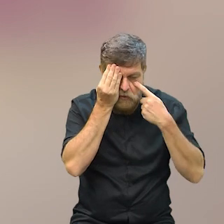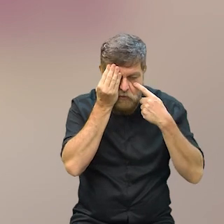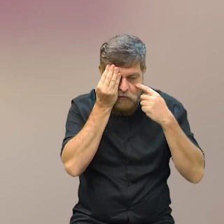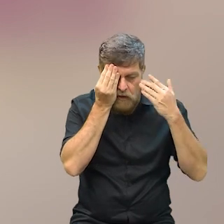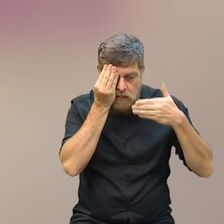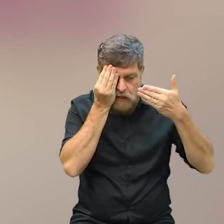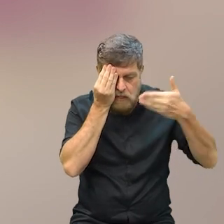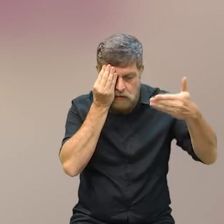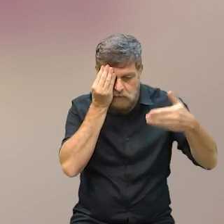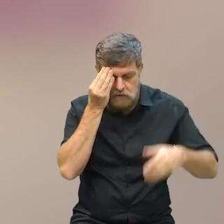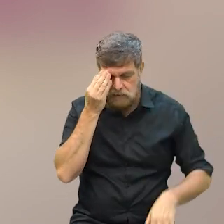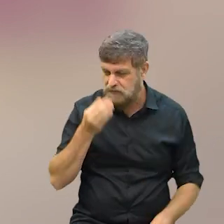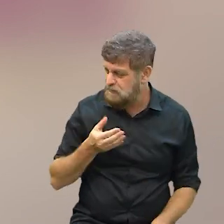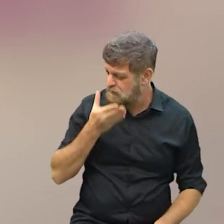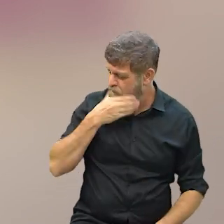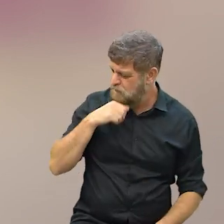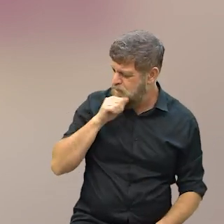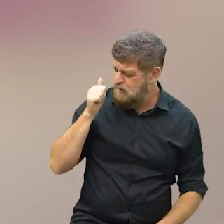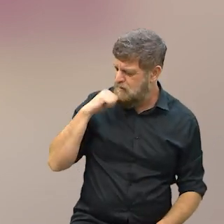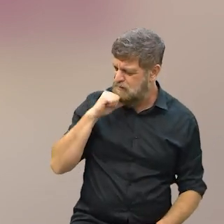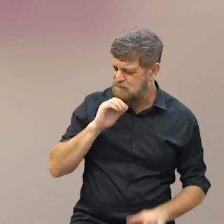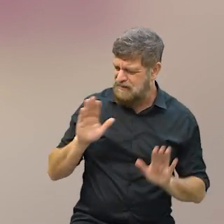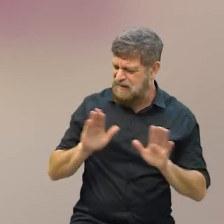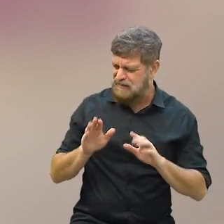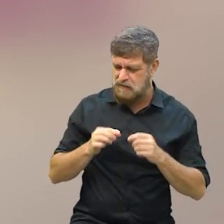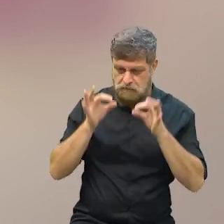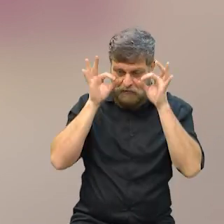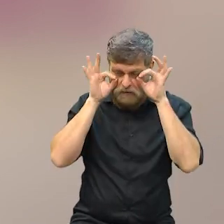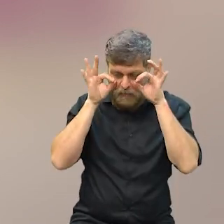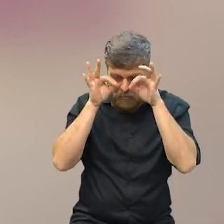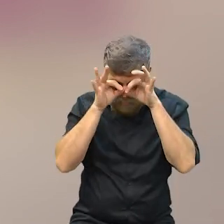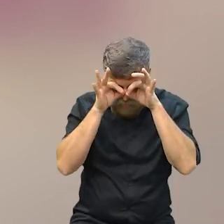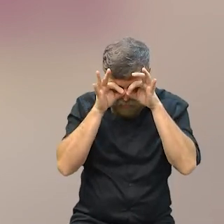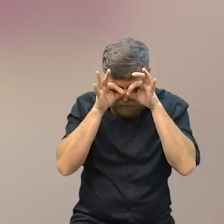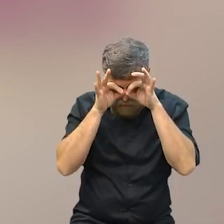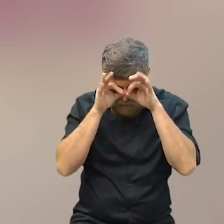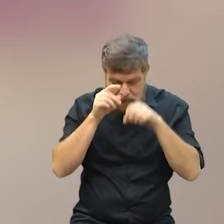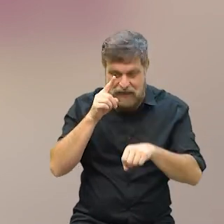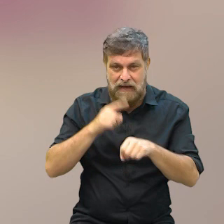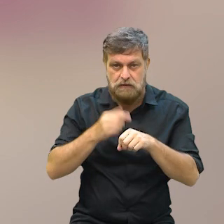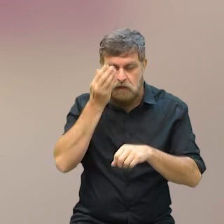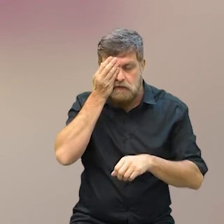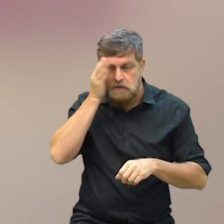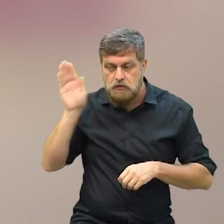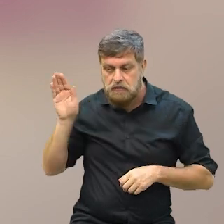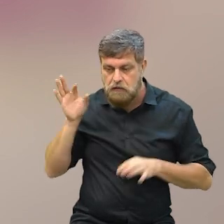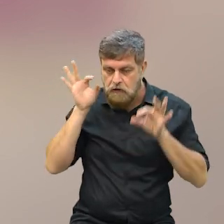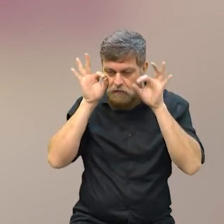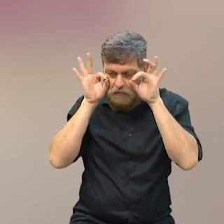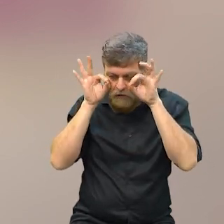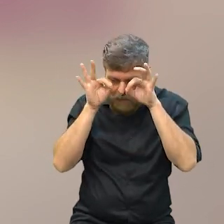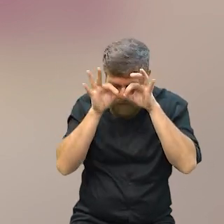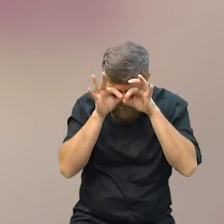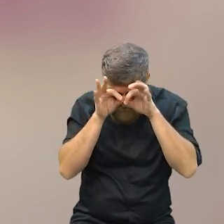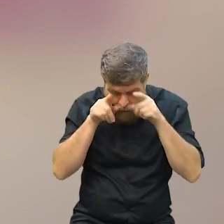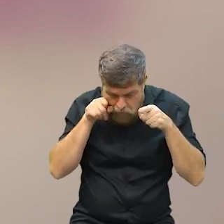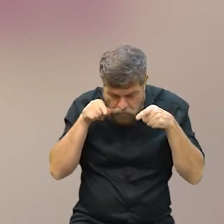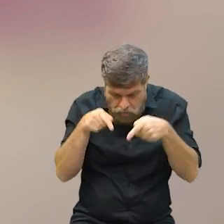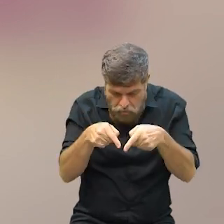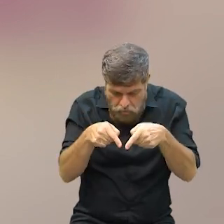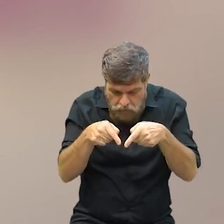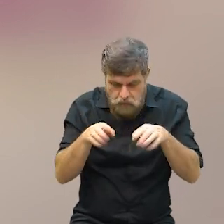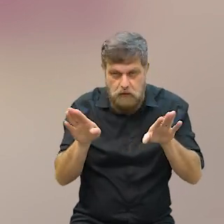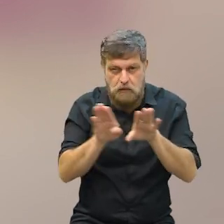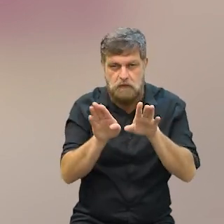visão, e eles não entendem que não é para deixar o olho reto, porque fala, mas quando eu tiro o tampão, o olho entorta de novo, mas não é para deixar o olho